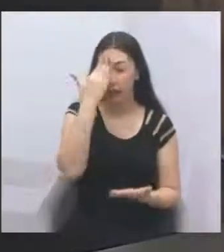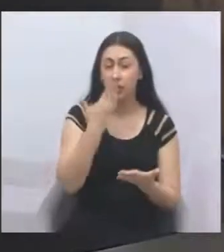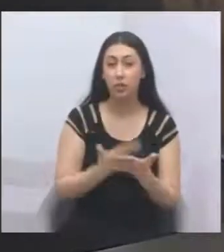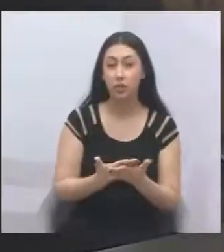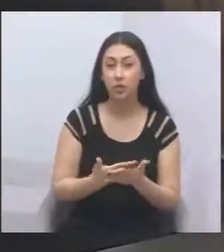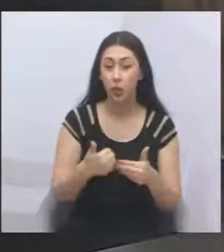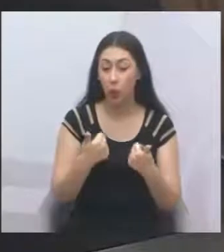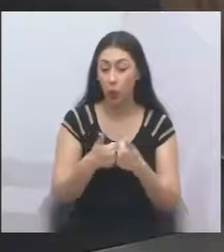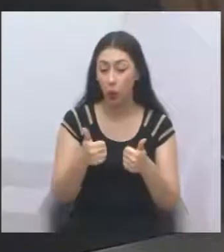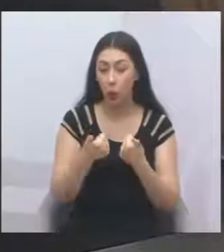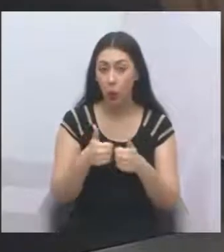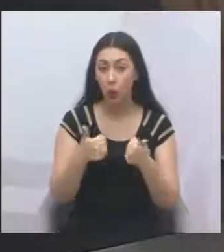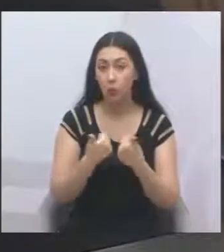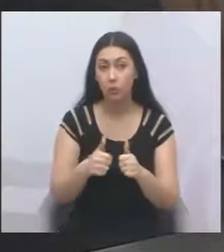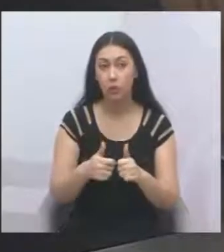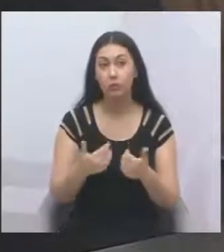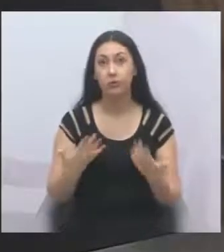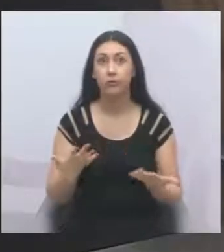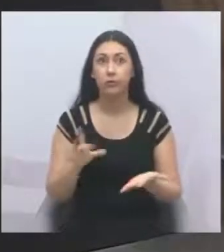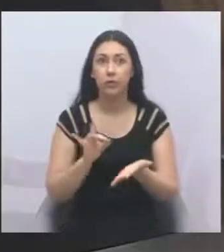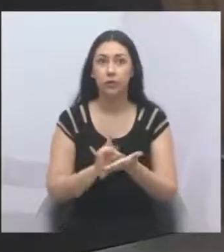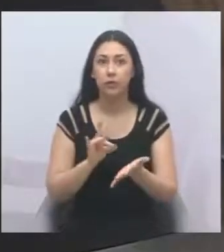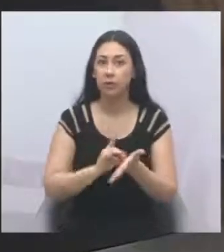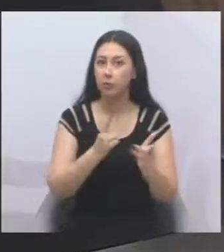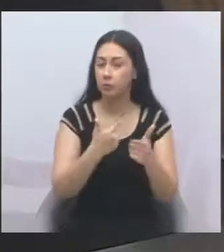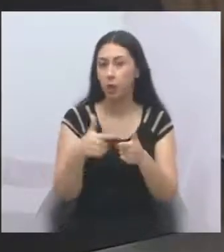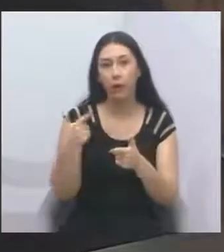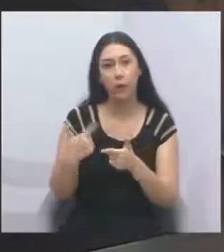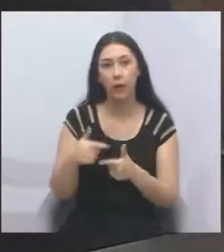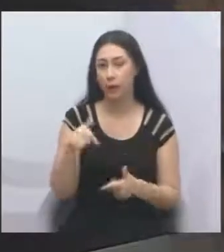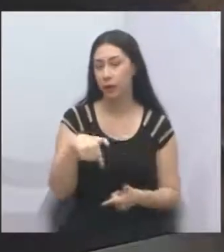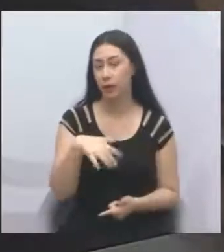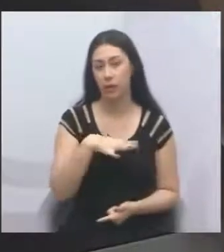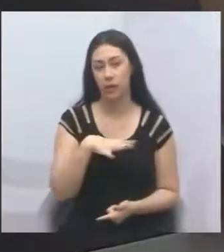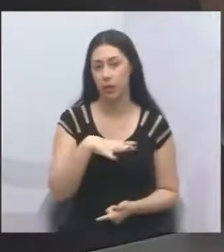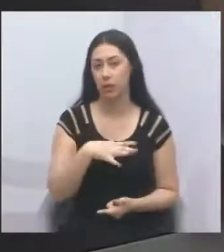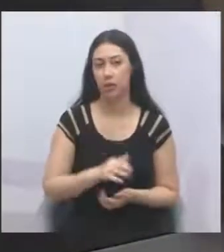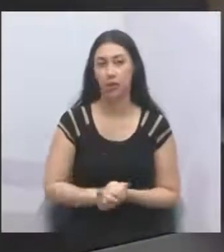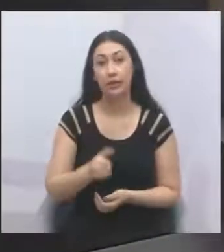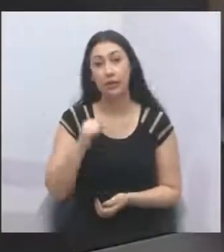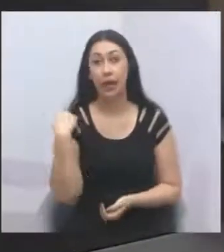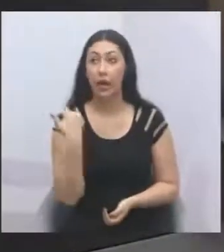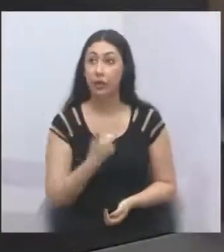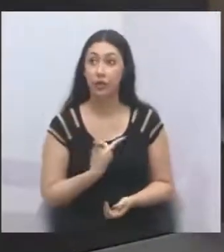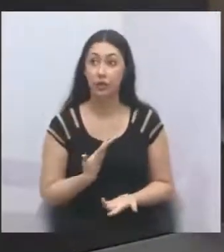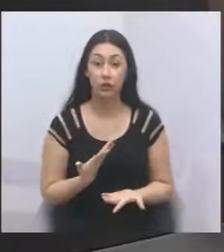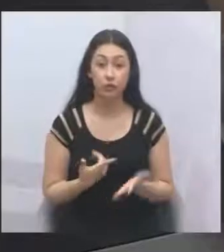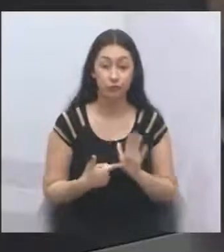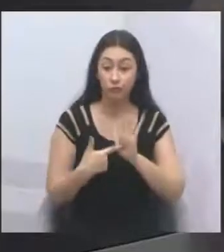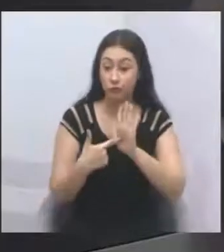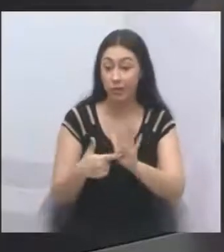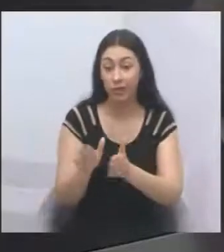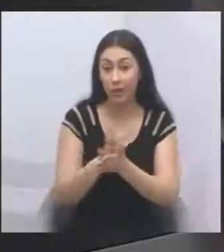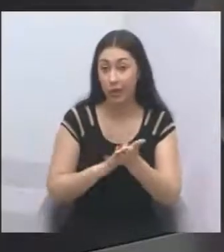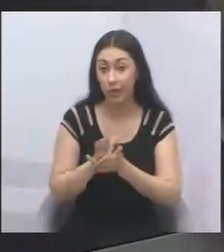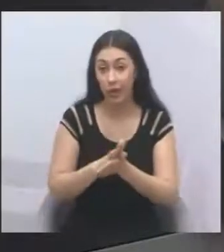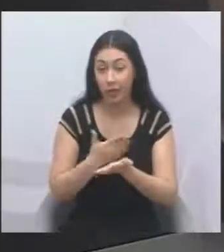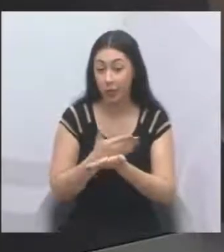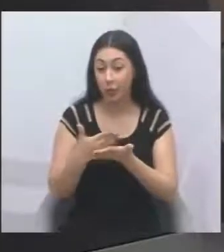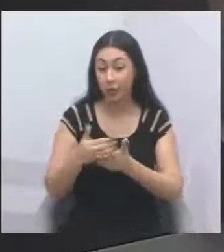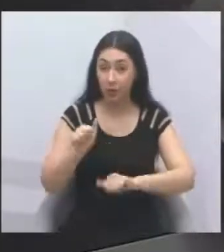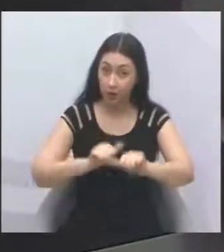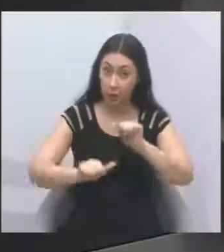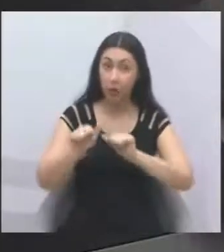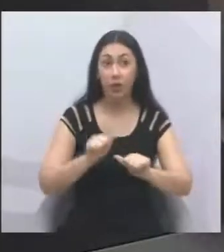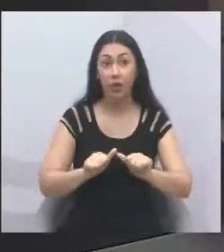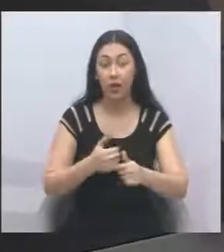o transporte público é um verdadeiro problema dessa cidade. E se a gente realmente não botar o dedo na ferida e começar a